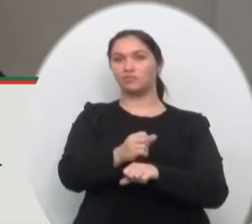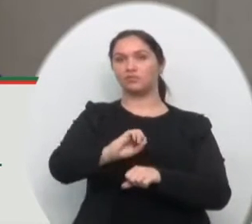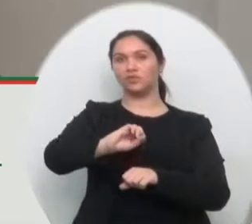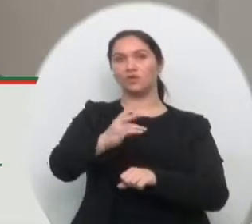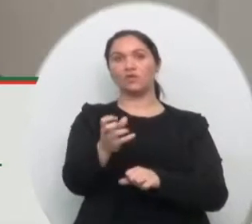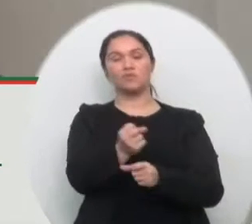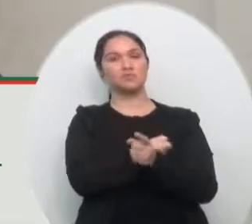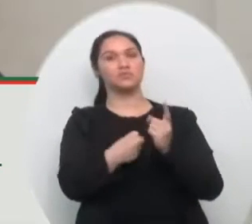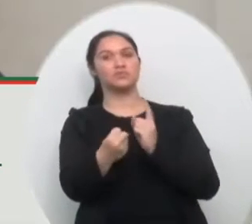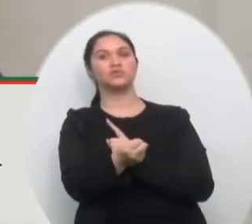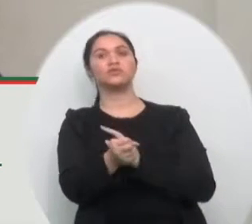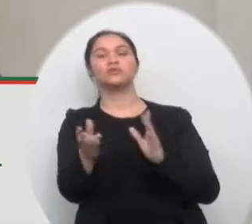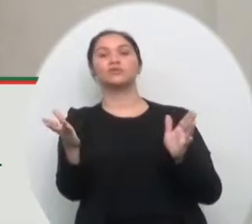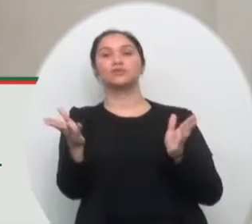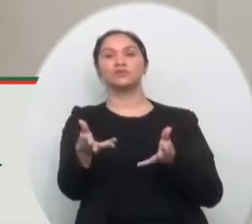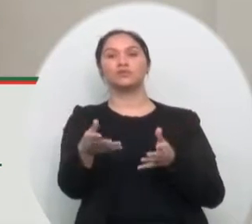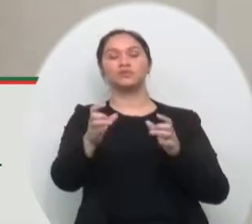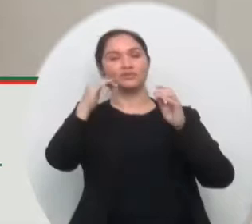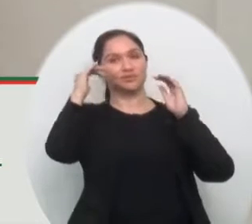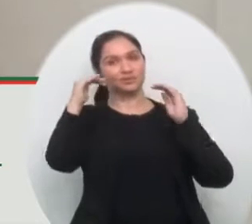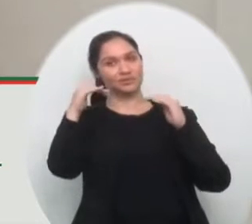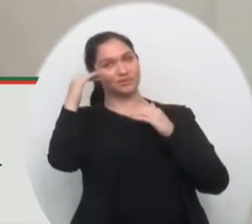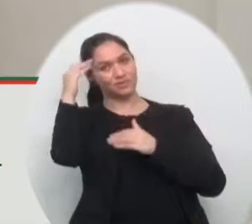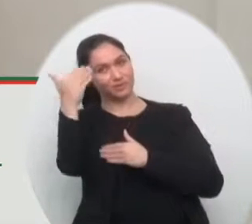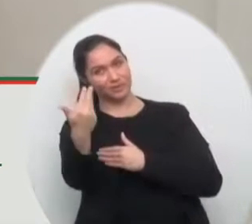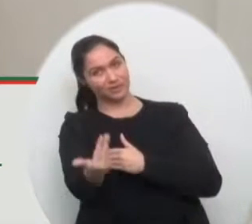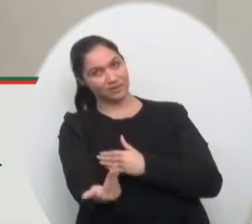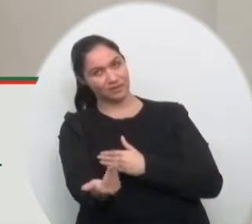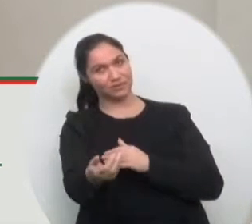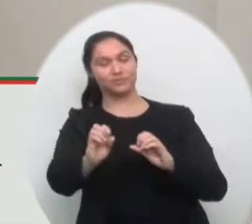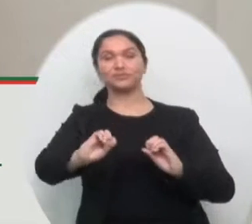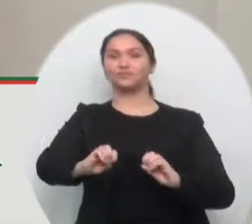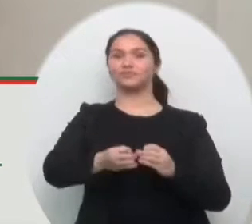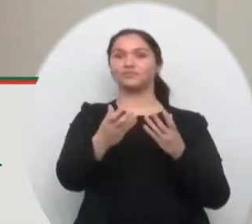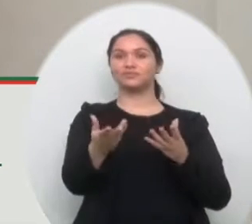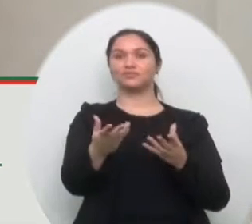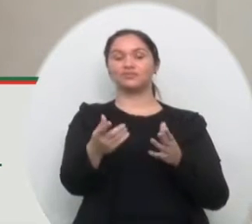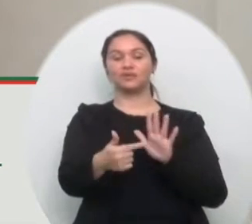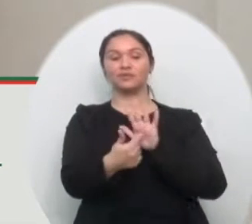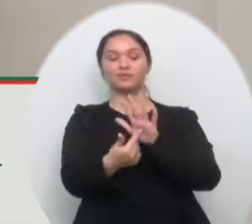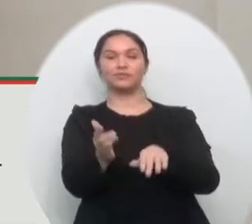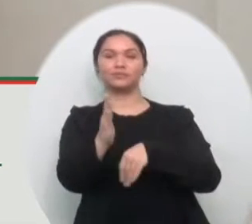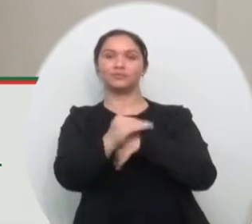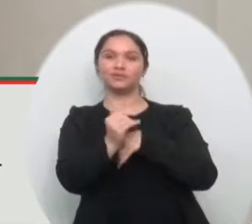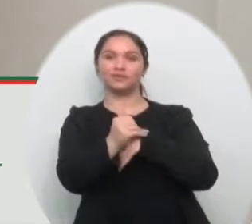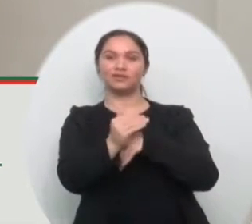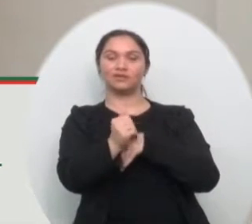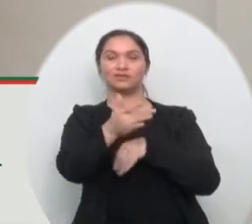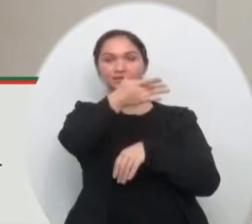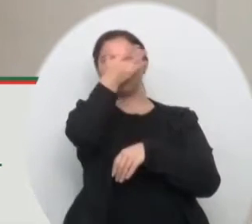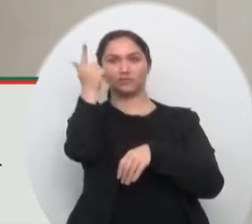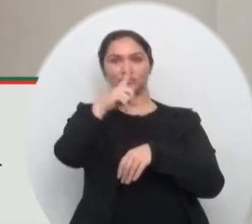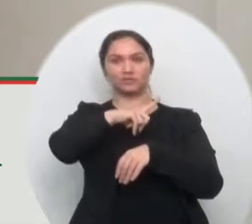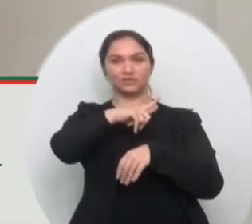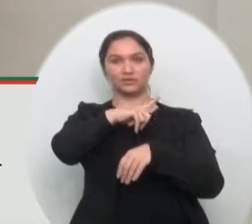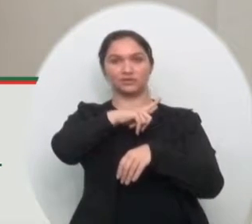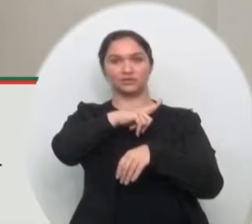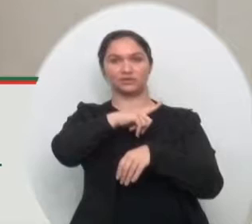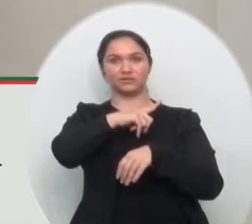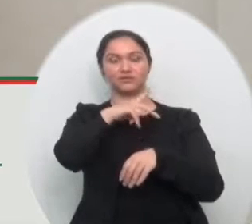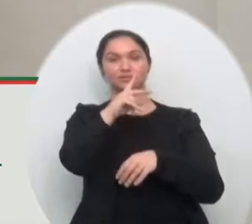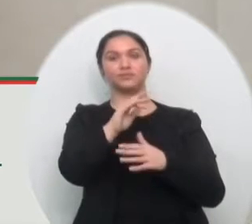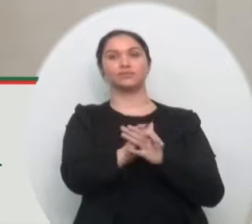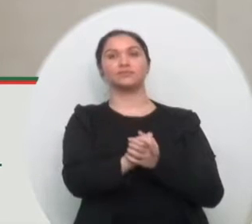social, e nesse caso de homenagem. Então, isso demonstra uma vez mais o carinho, né, que as pessoas têm pela Vossa